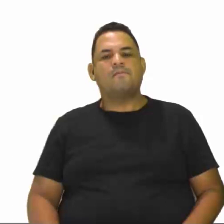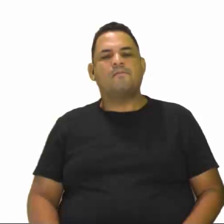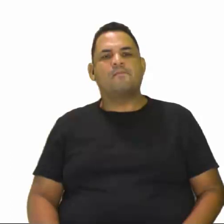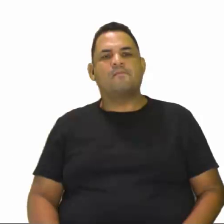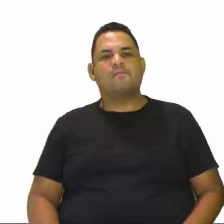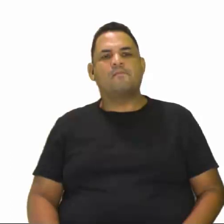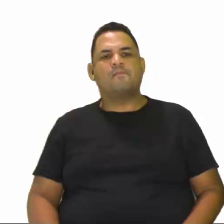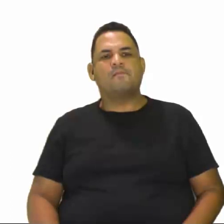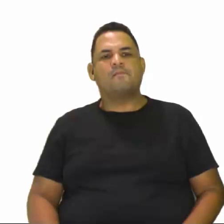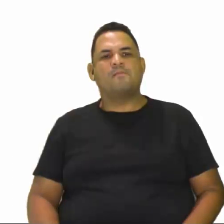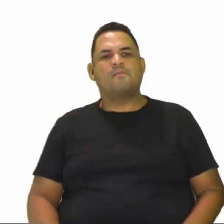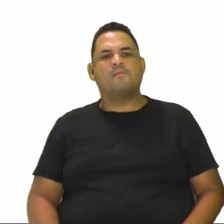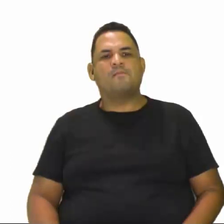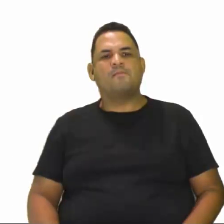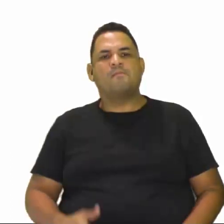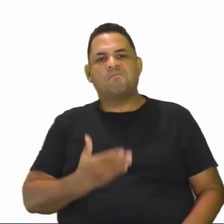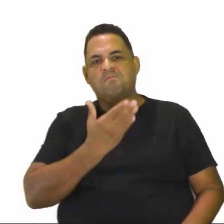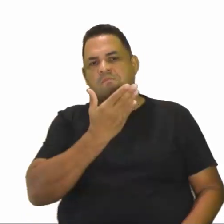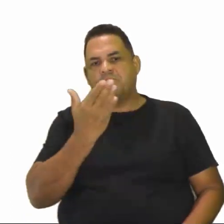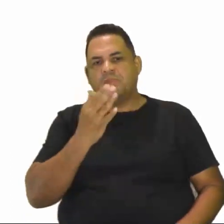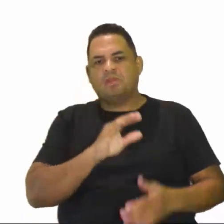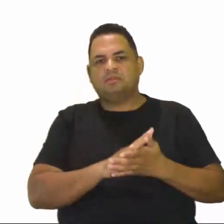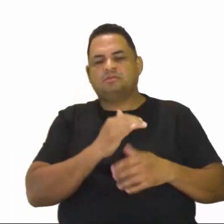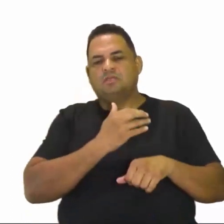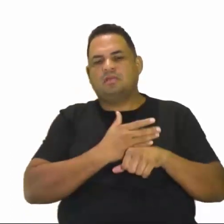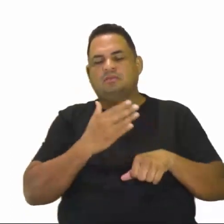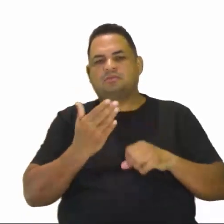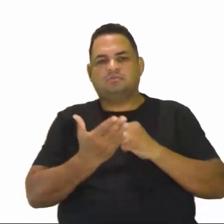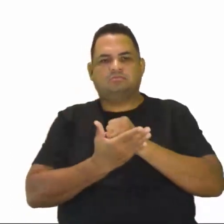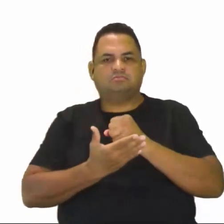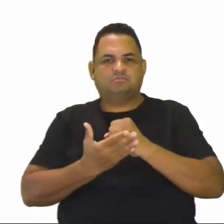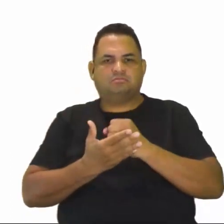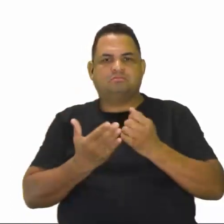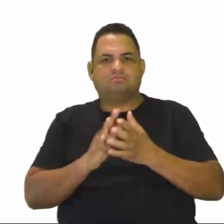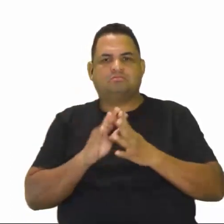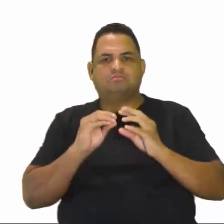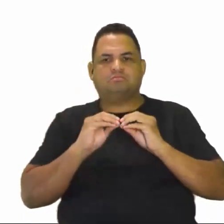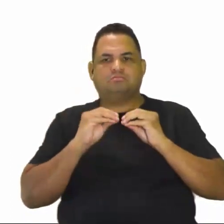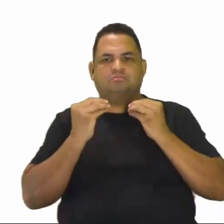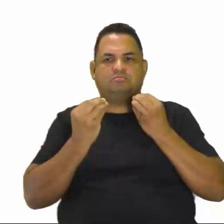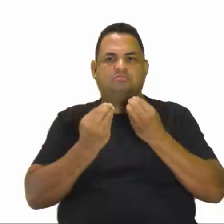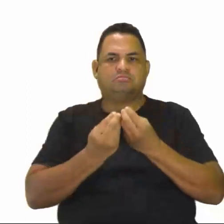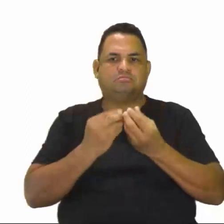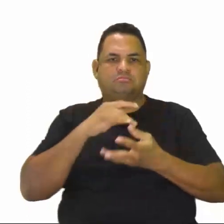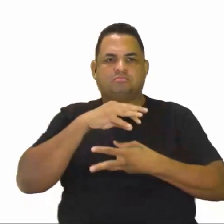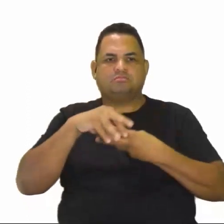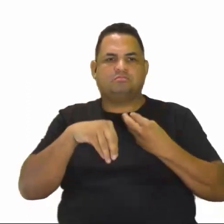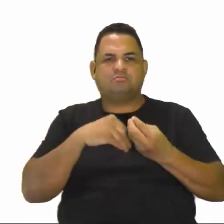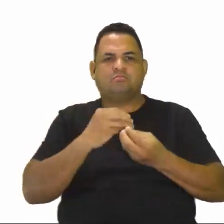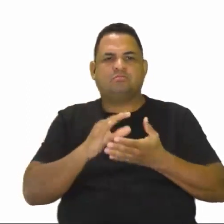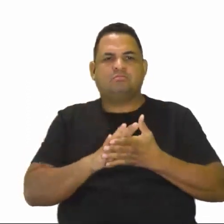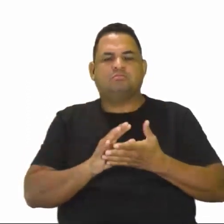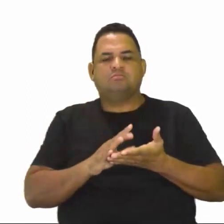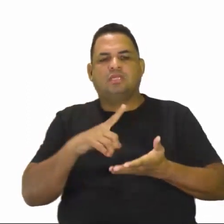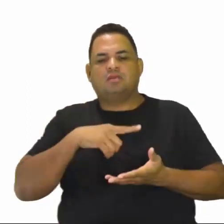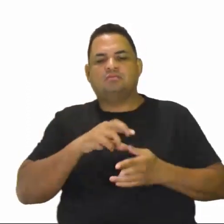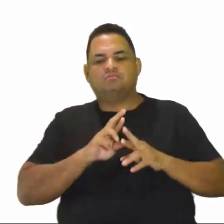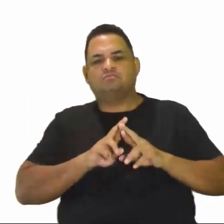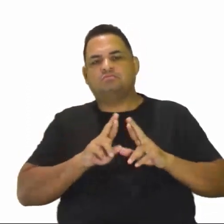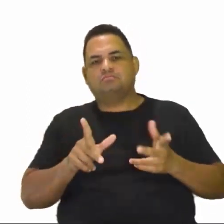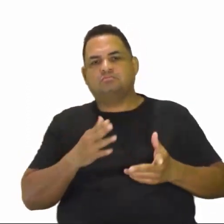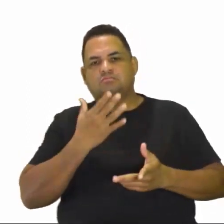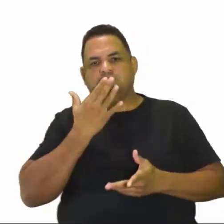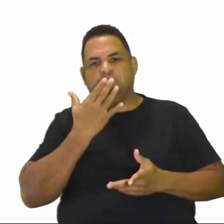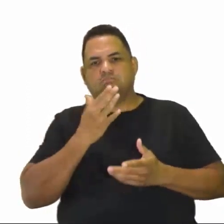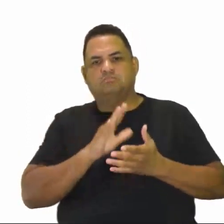fala o seguinte: dos indicadores ácidos e bases, que são substâncias que em solução aquosa apresentam